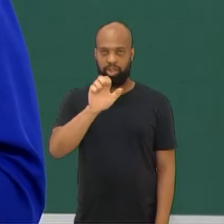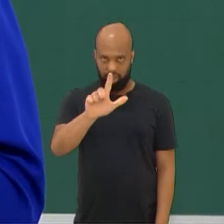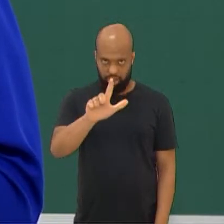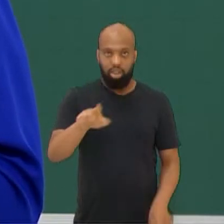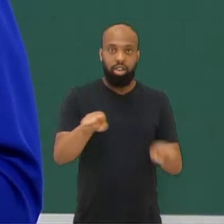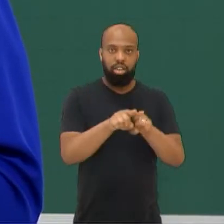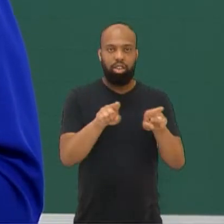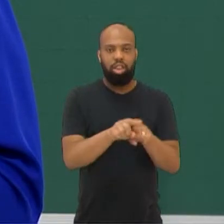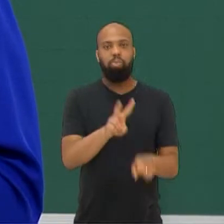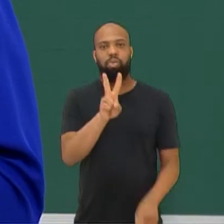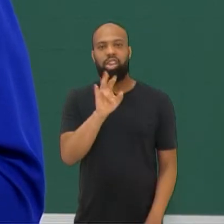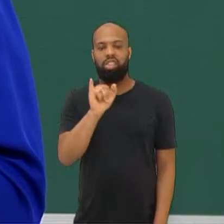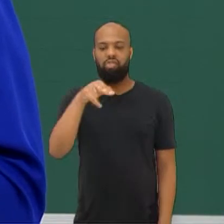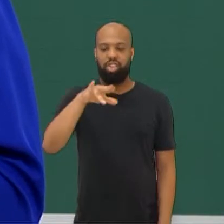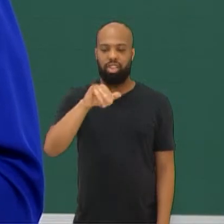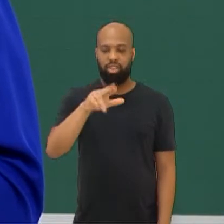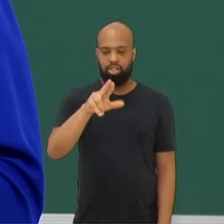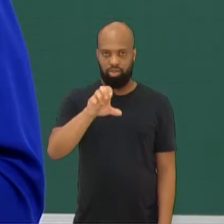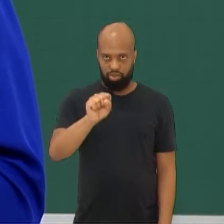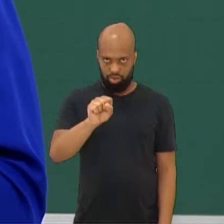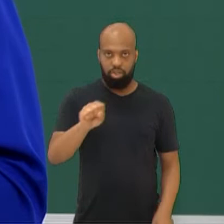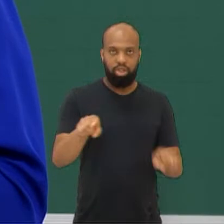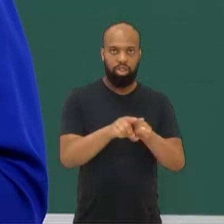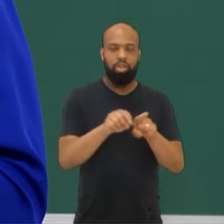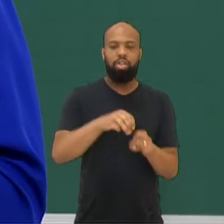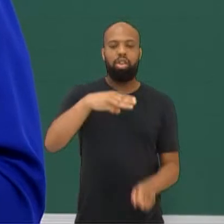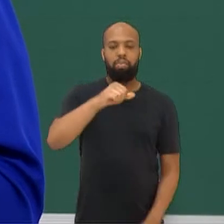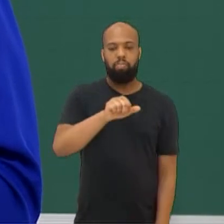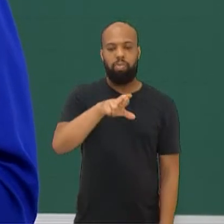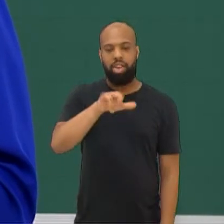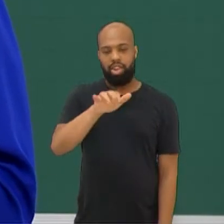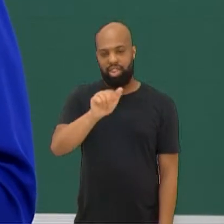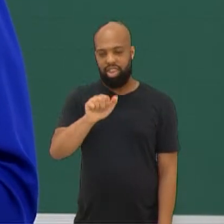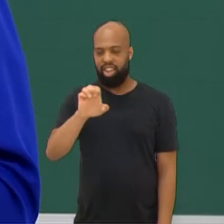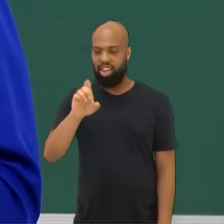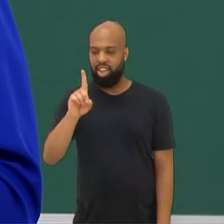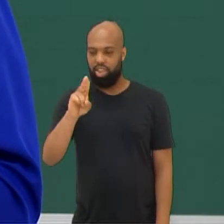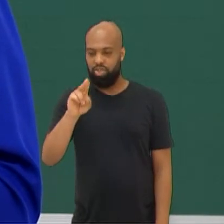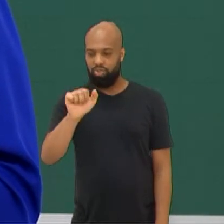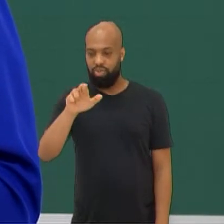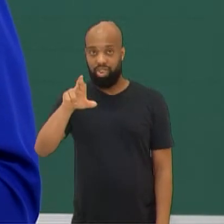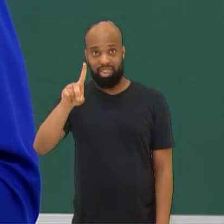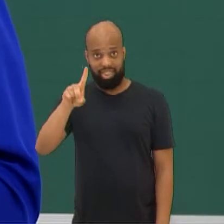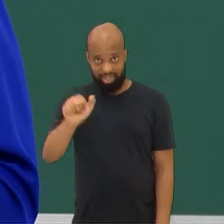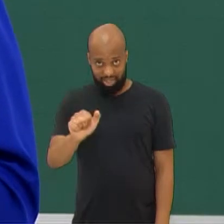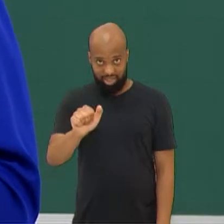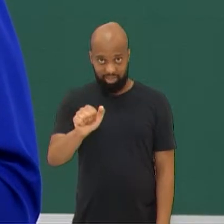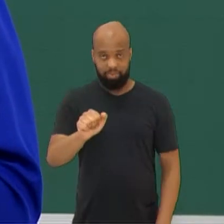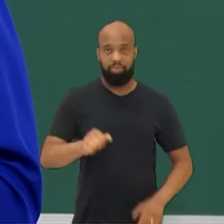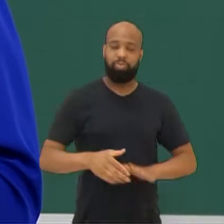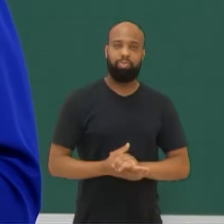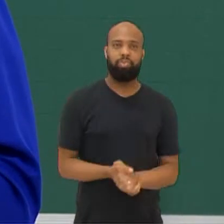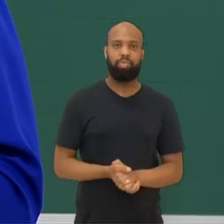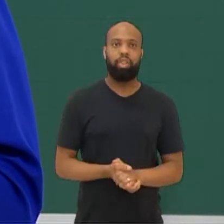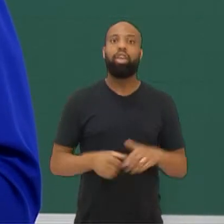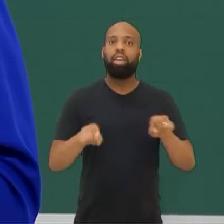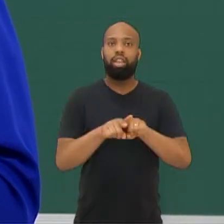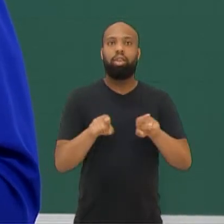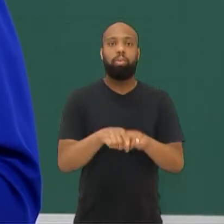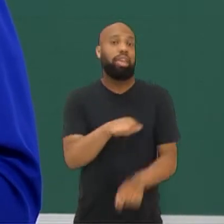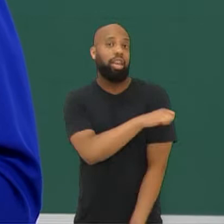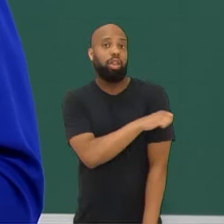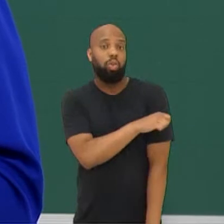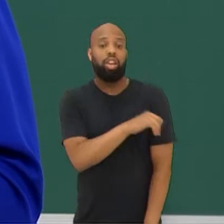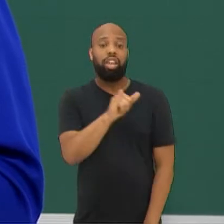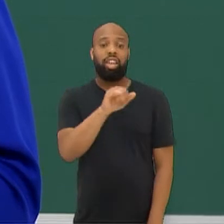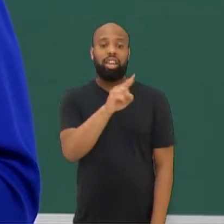O Vinícius Oliveira. A aluna Maria Eduarda, do Colégio Professor Francisco Villanueva, de Rolândia. A aluna